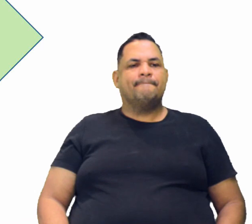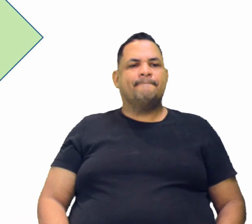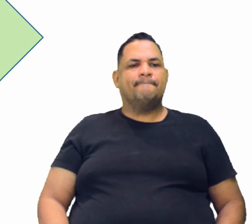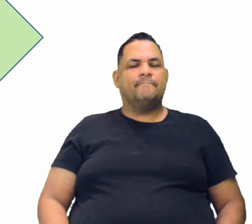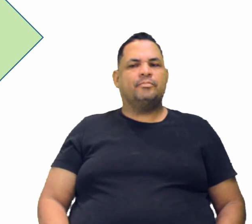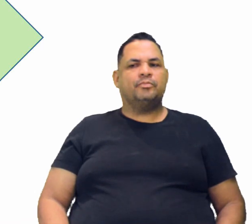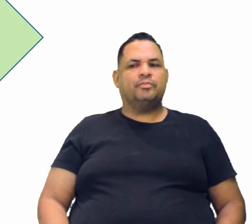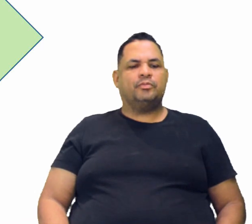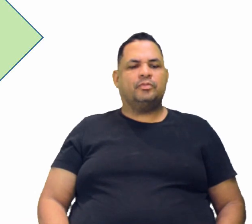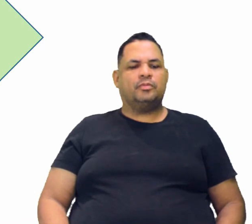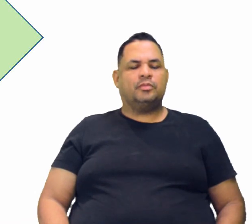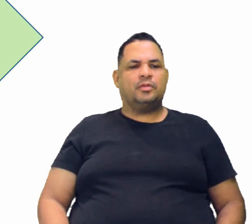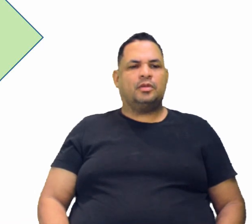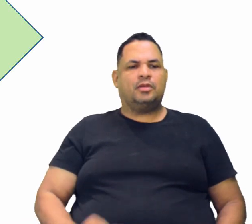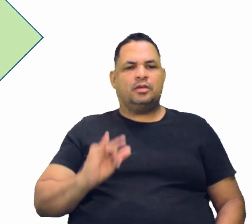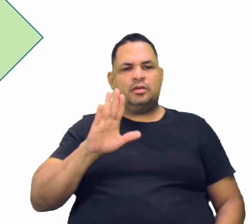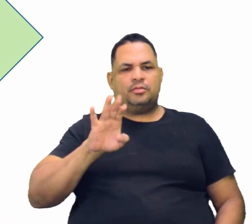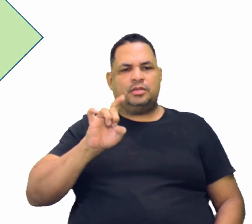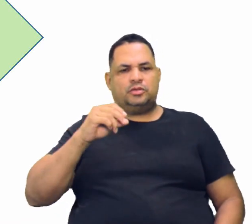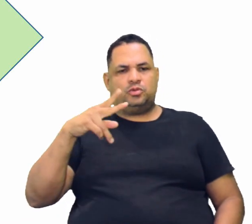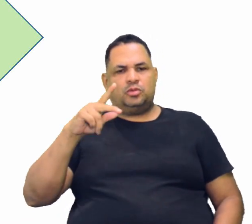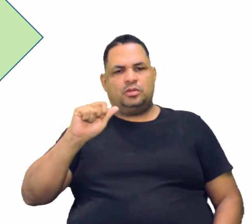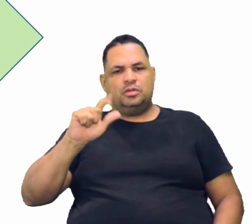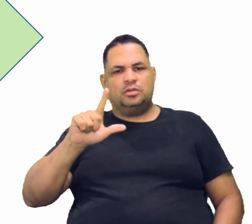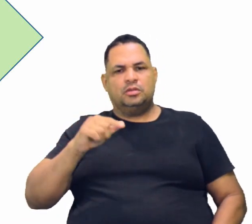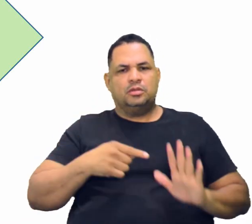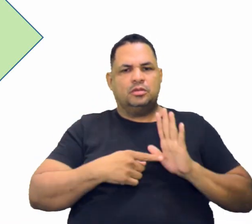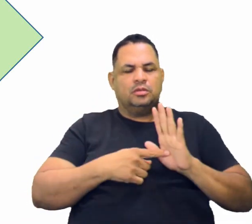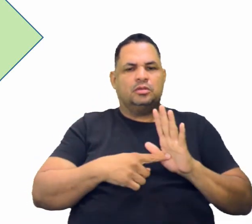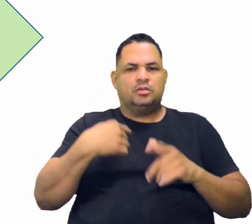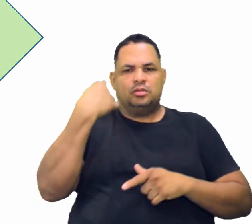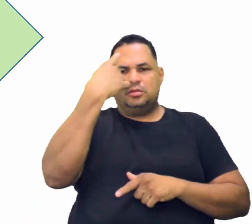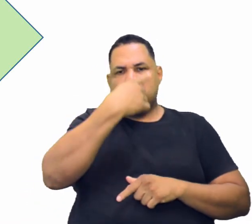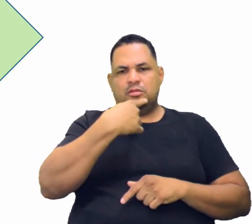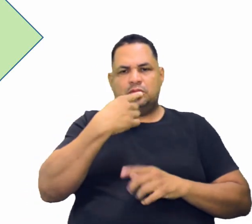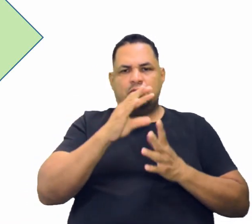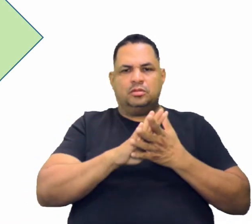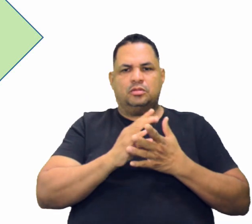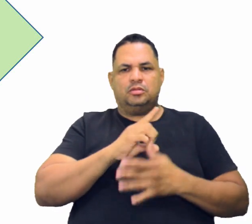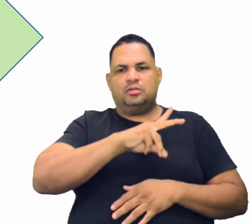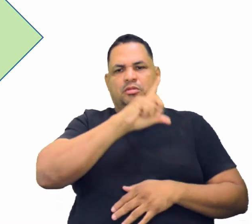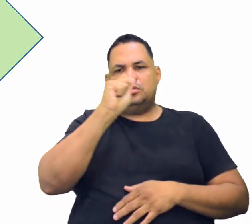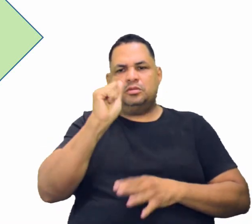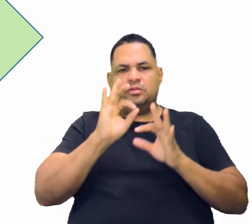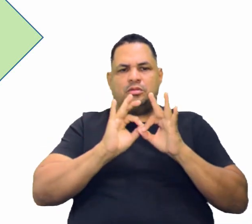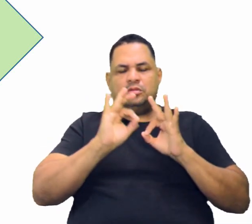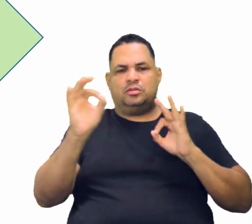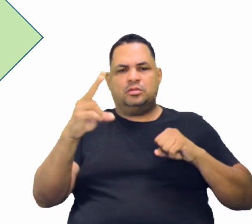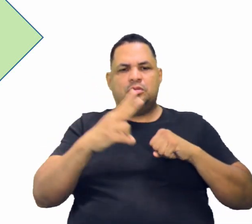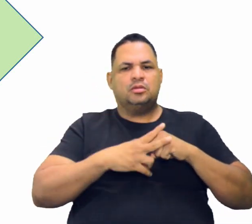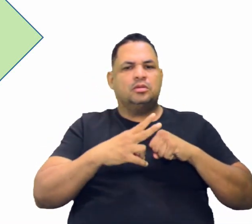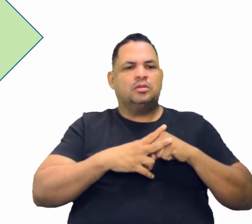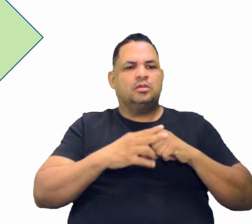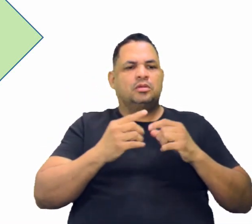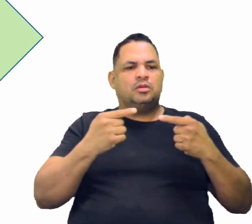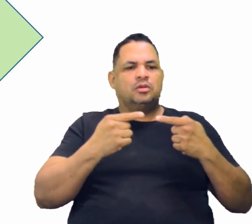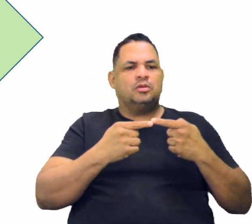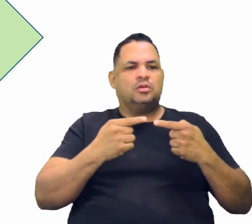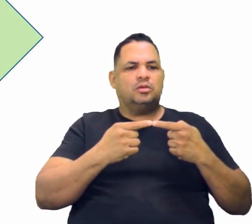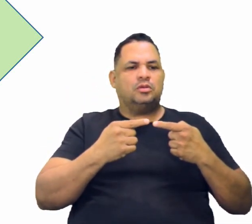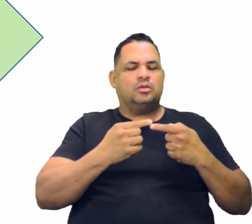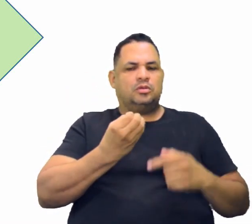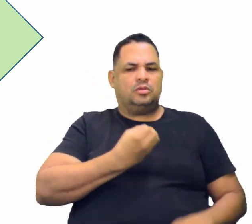Mais outra aqui, ó. Como impessoal, na indicação de horas, dias, distância, o verbo ser vai concordar com